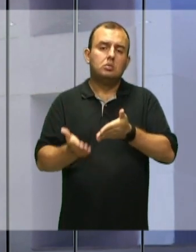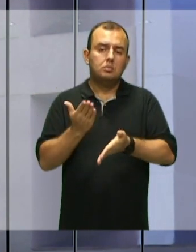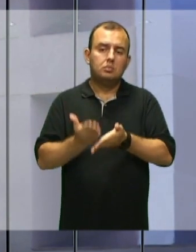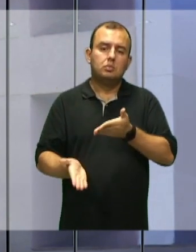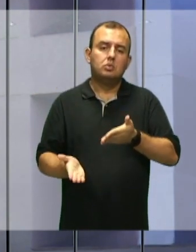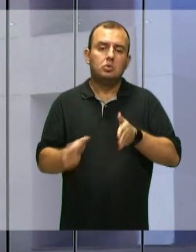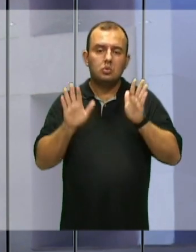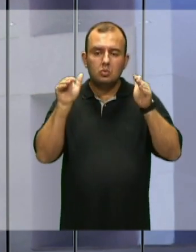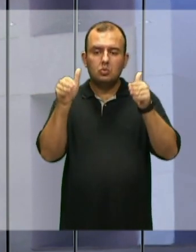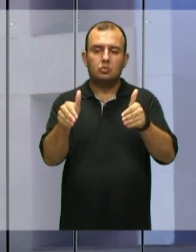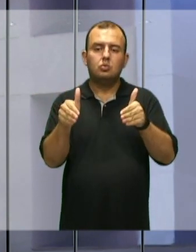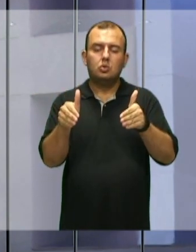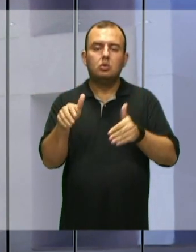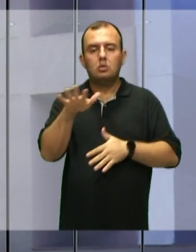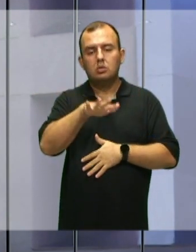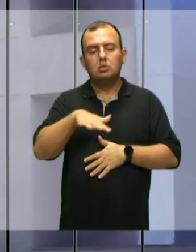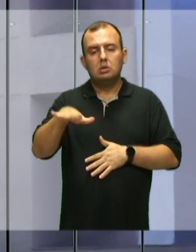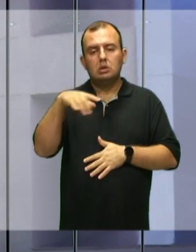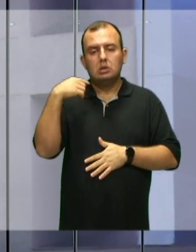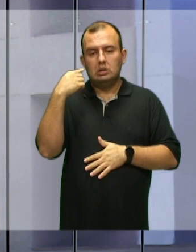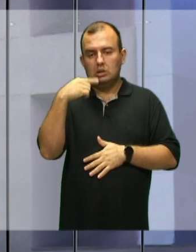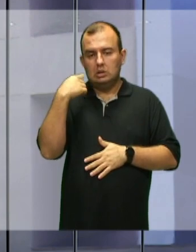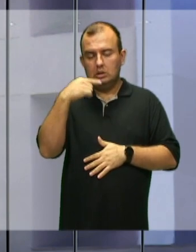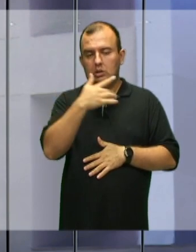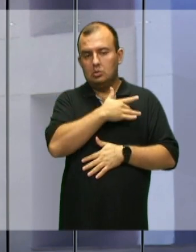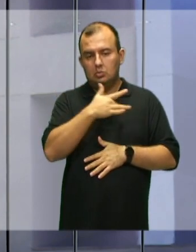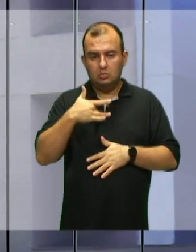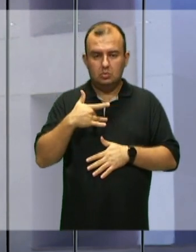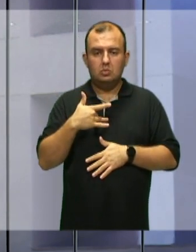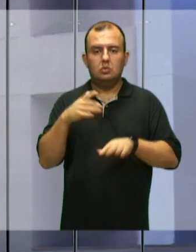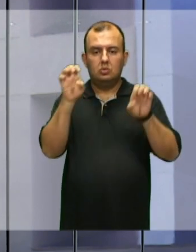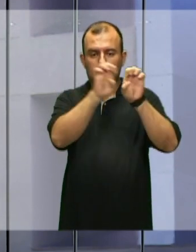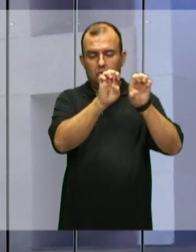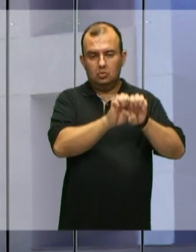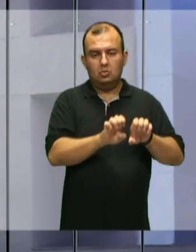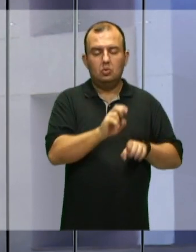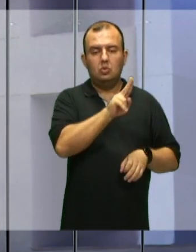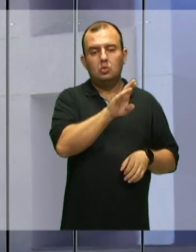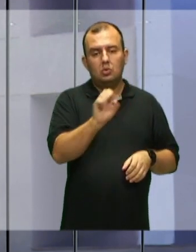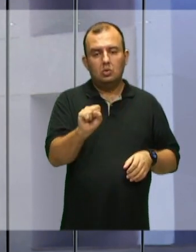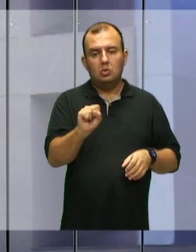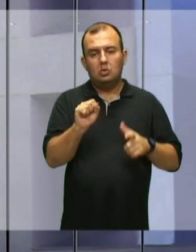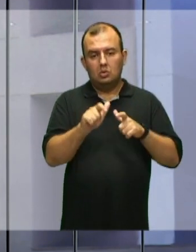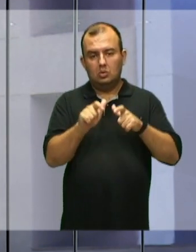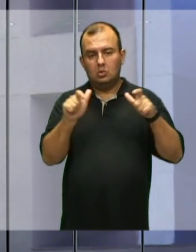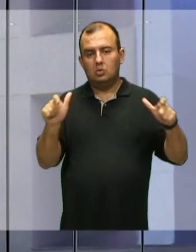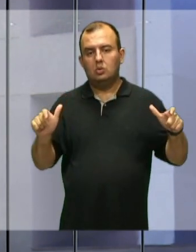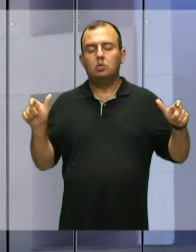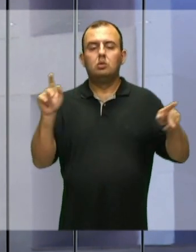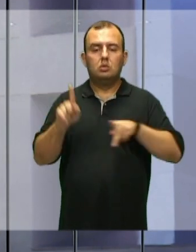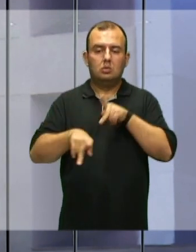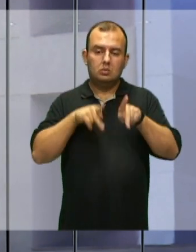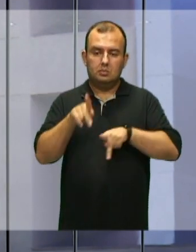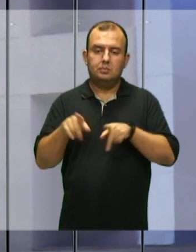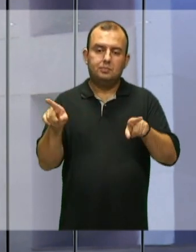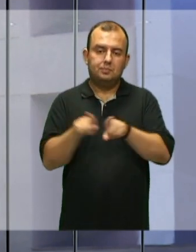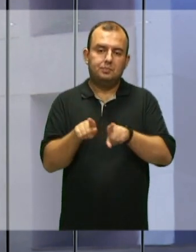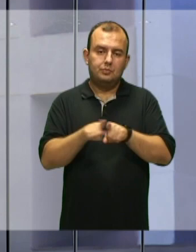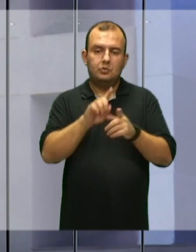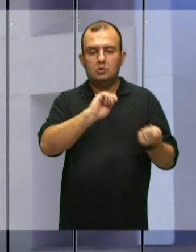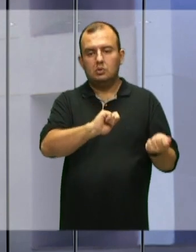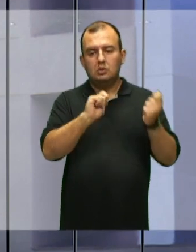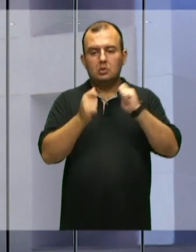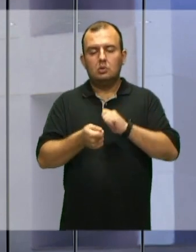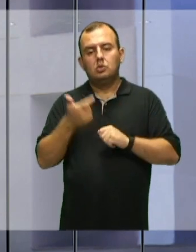pouco do foco com a questão da saúde bucal a questão da da estrutura também das unidades básicas de saúde com o crescimento da população também foi se adequando de